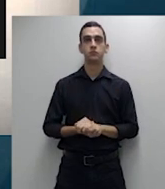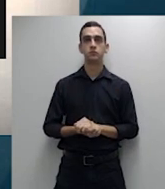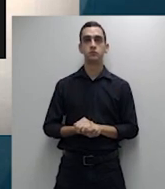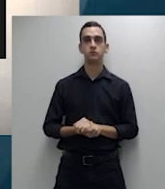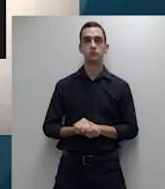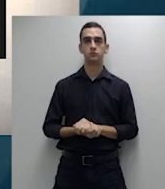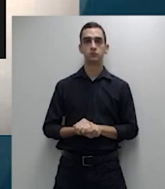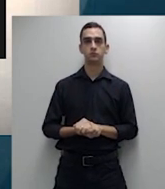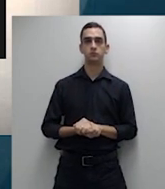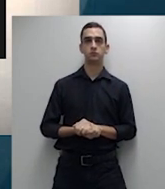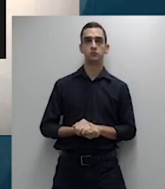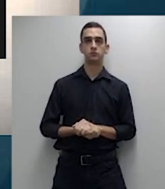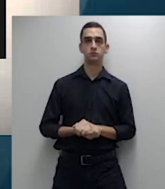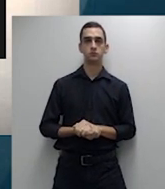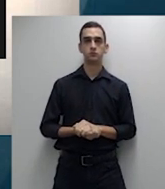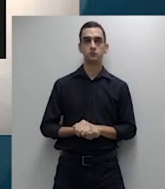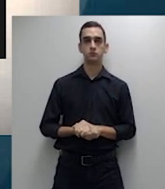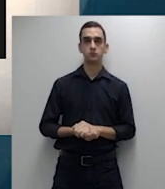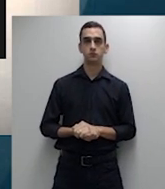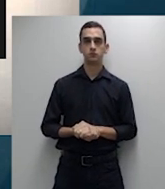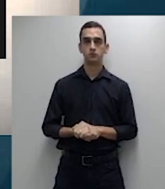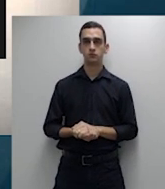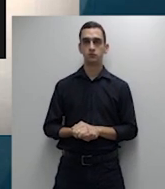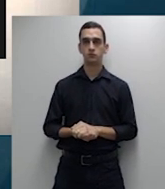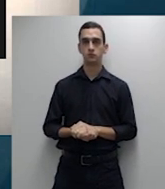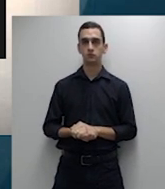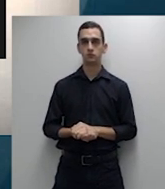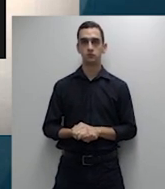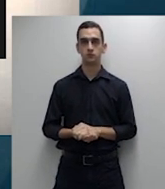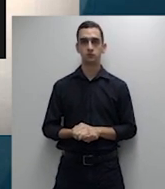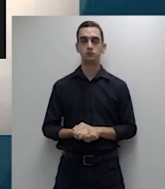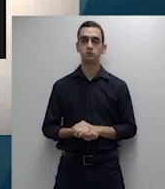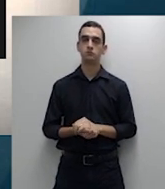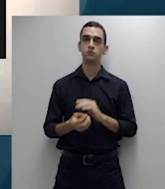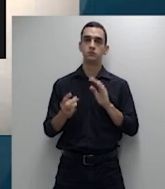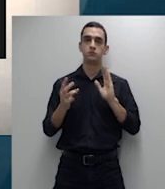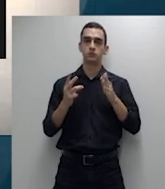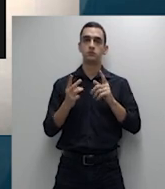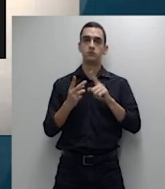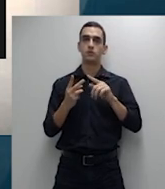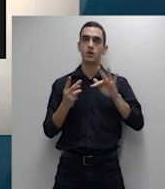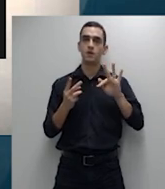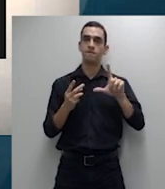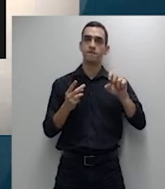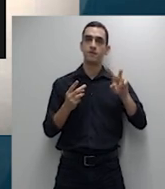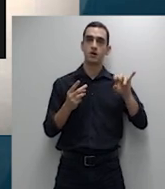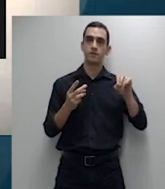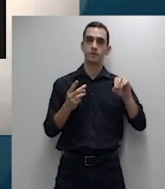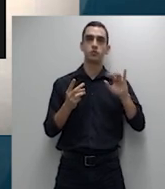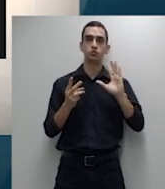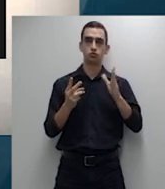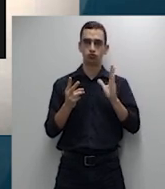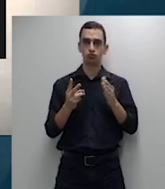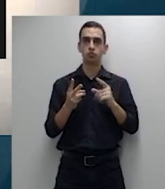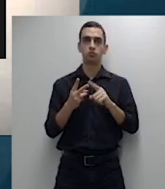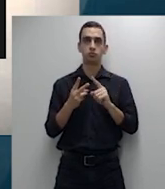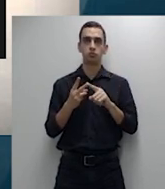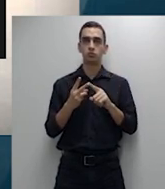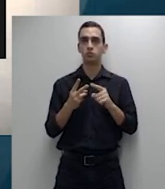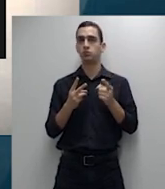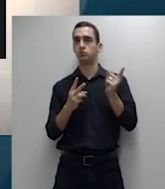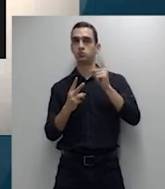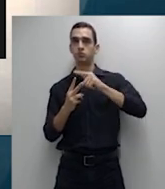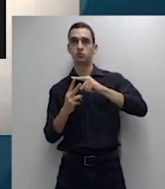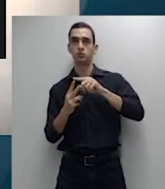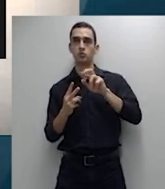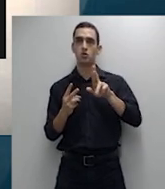Jardim umas boas la catalyse tu faz morrer ali pelo recorrido Distrito Federal posso do Rodrigo Souza